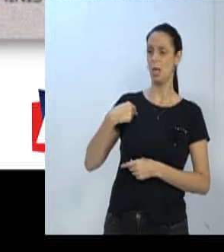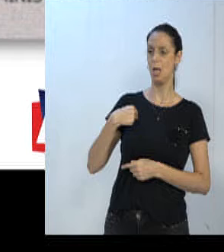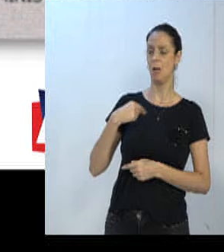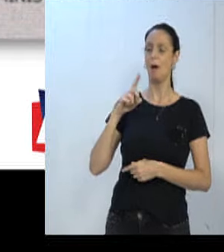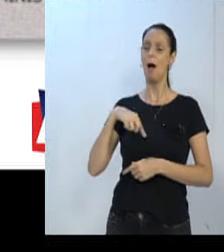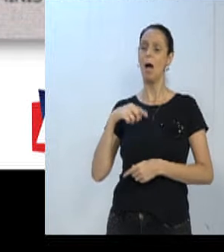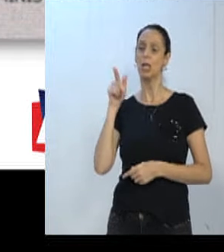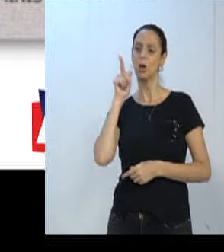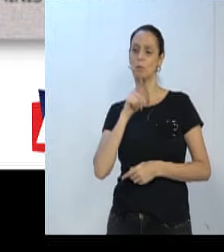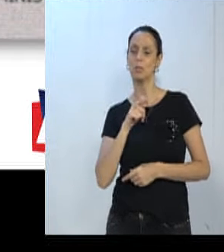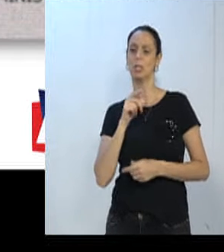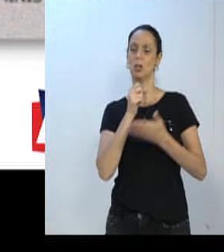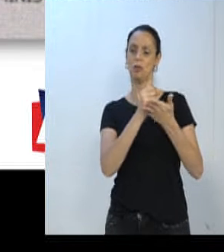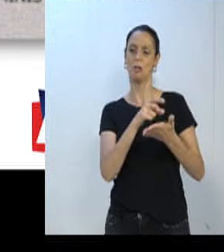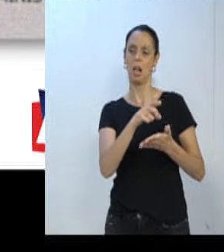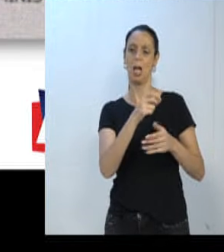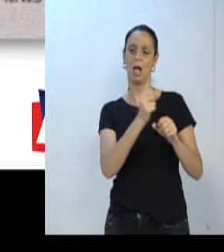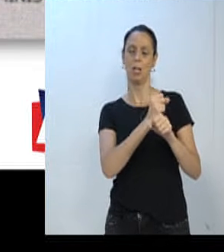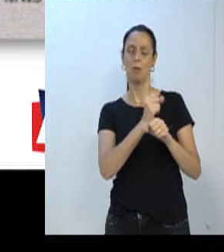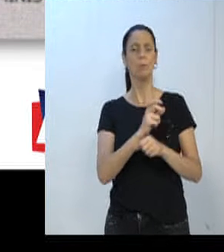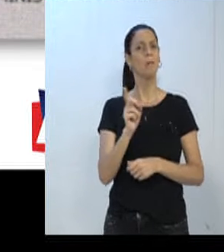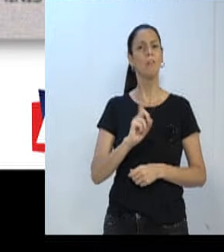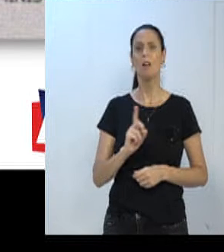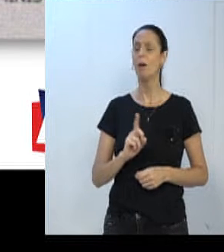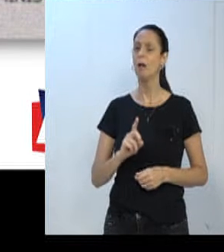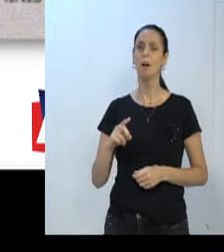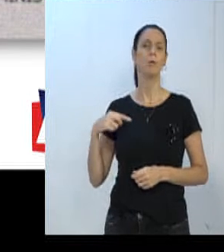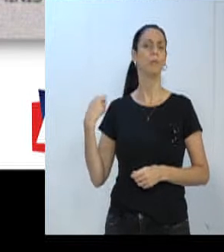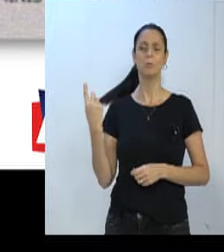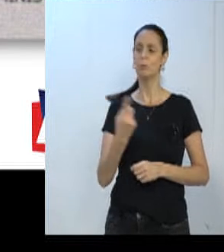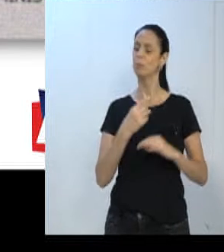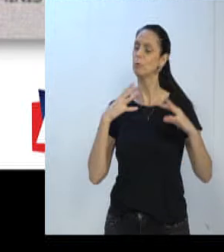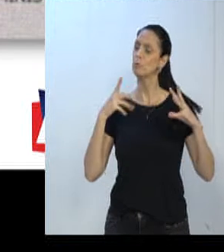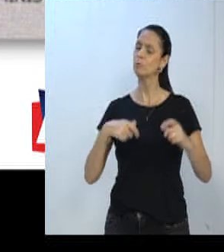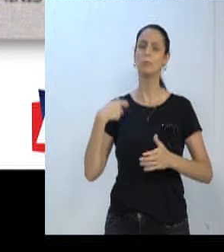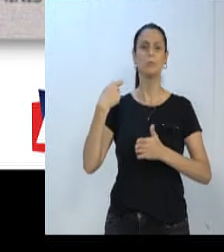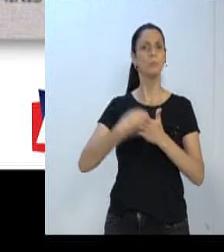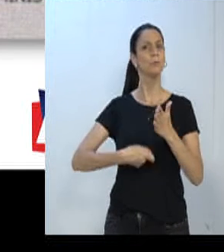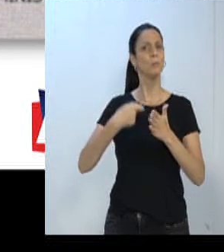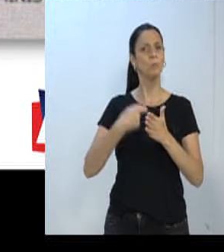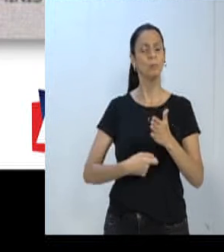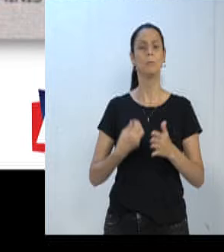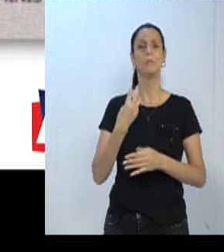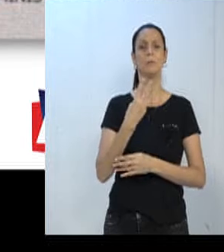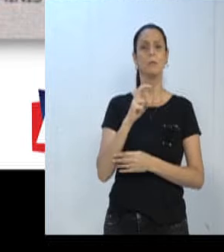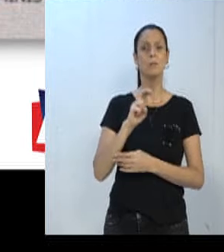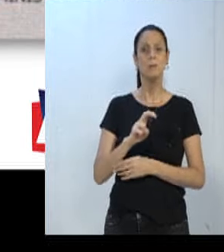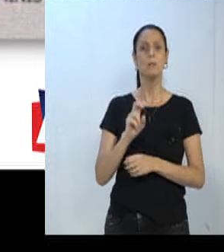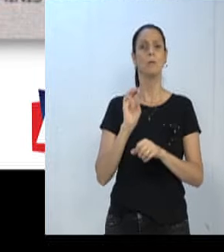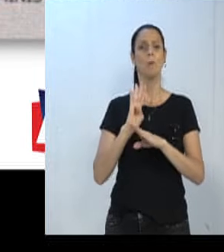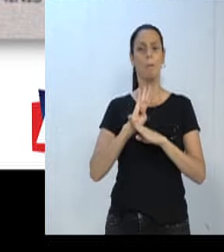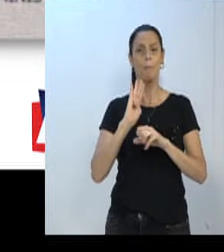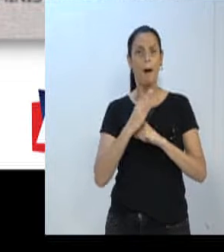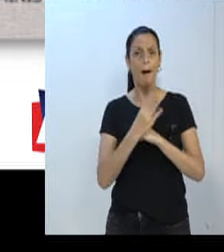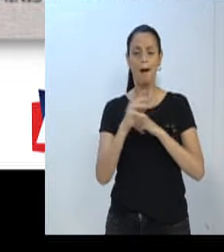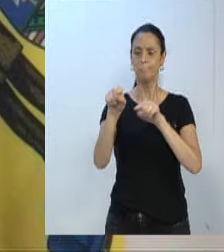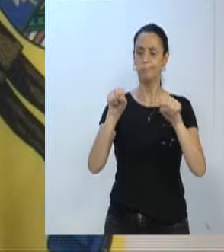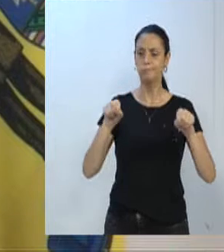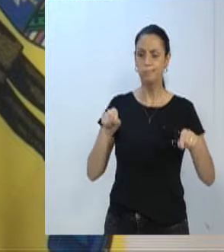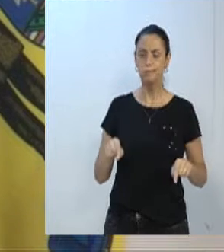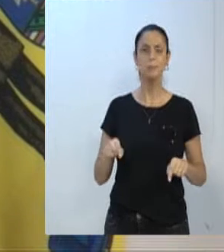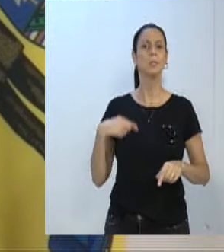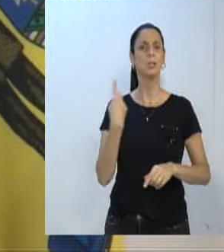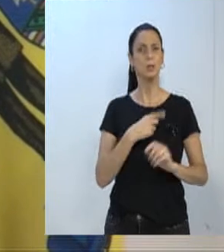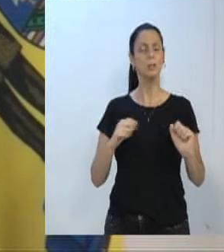Independente de local Acho que todos aí lutam por todas as regiões todos têm Brigado pelas pelas demandas e